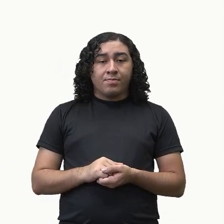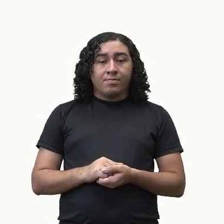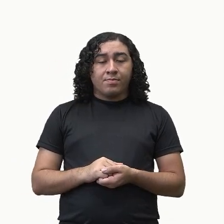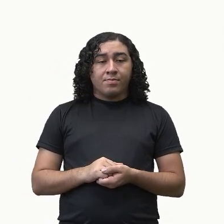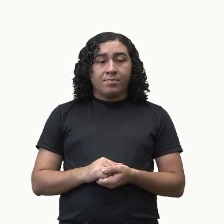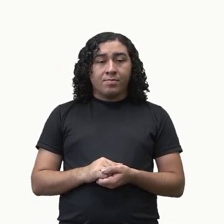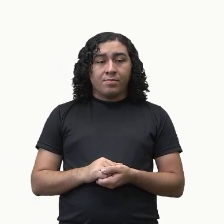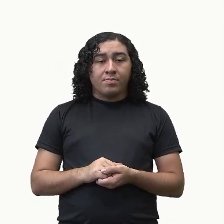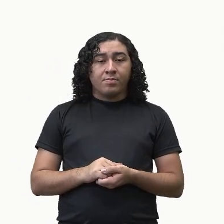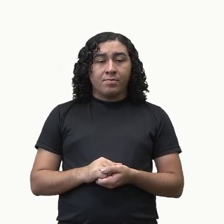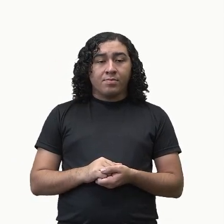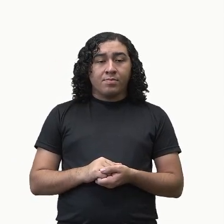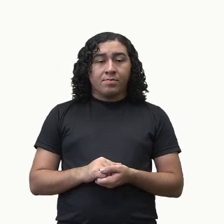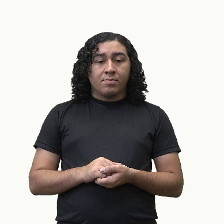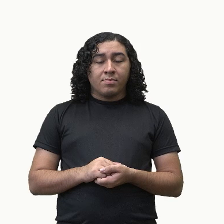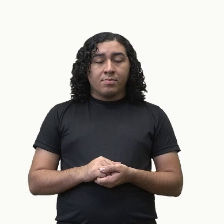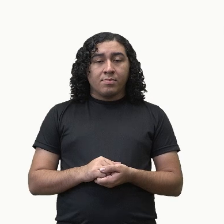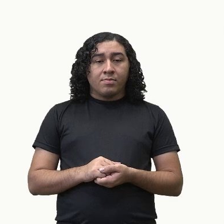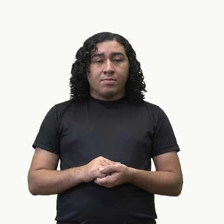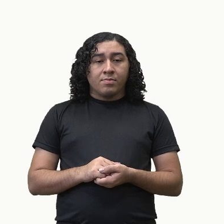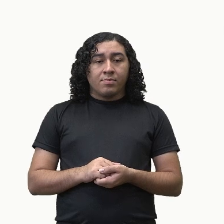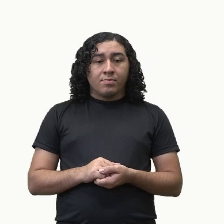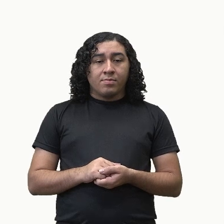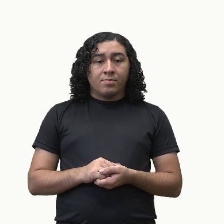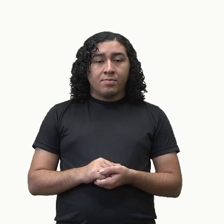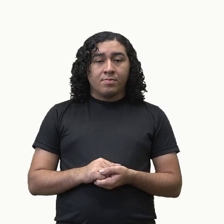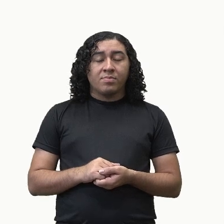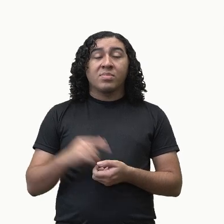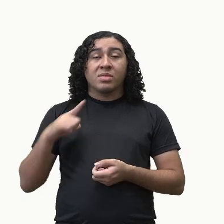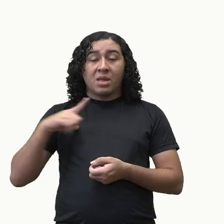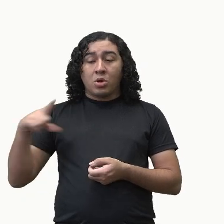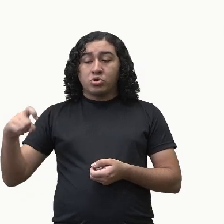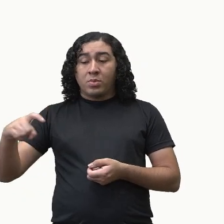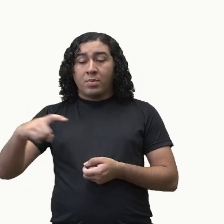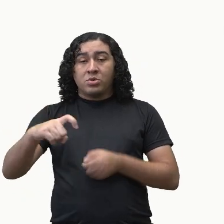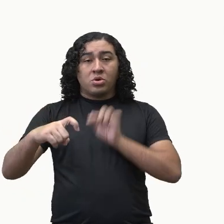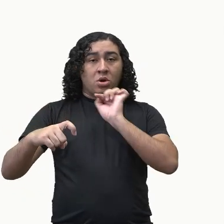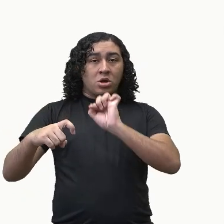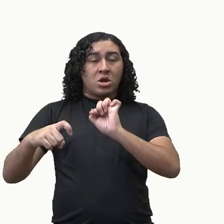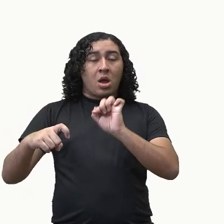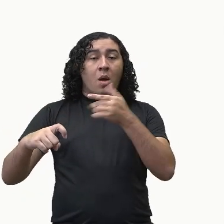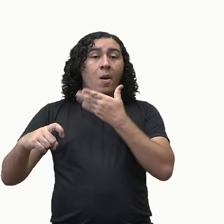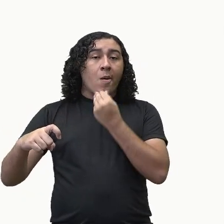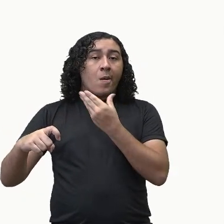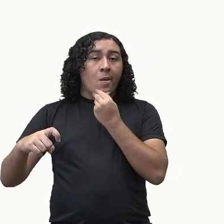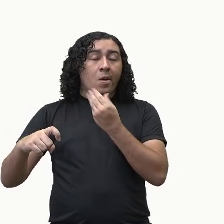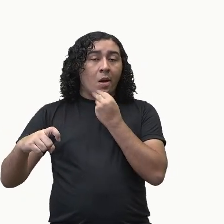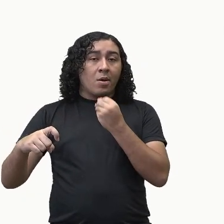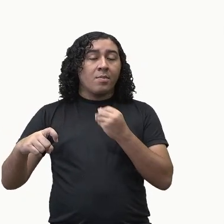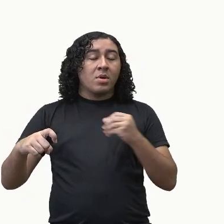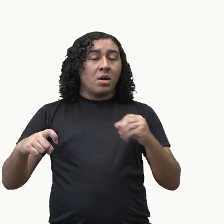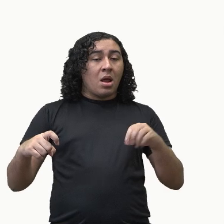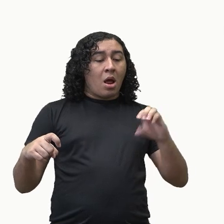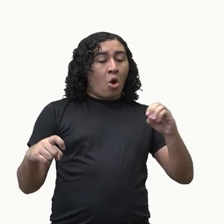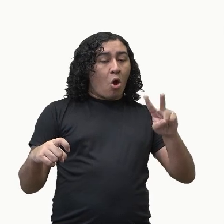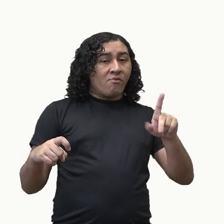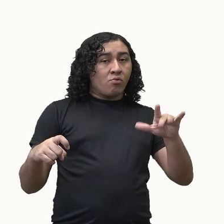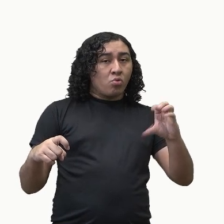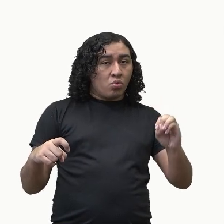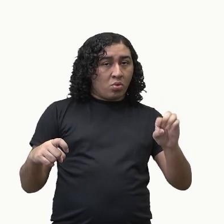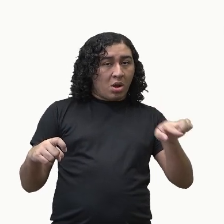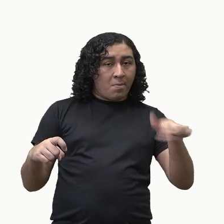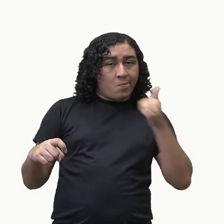eles realizam com a presença de espermatozoide do macho, que fertilizam os óvulos da